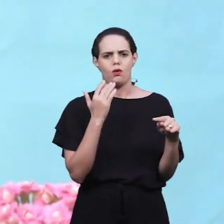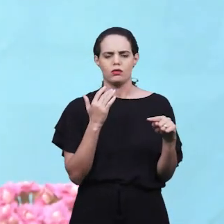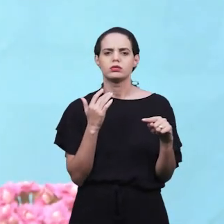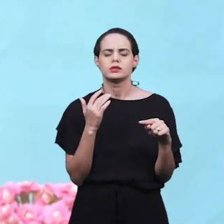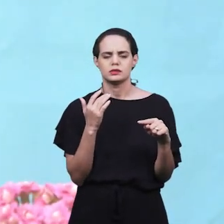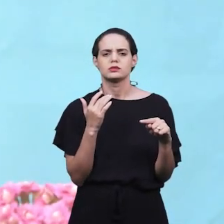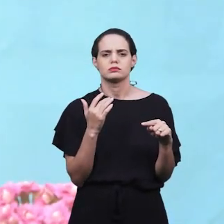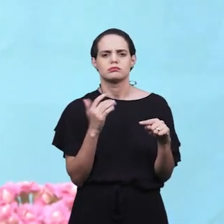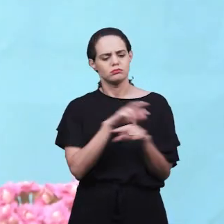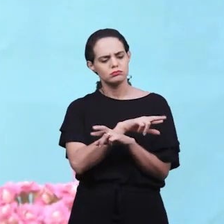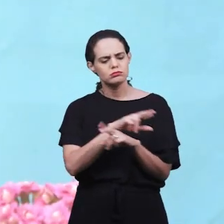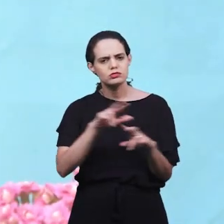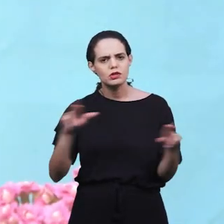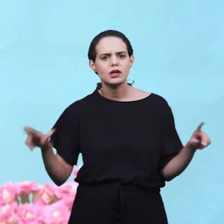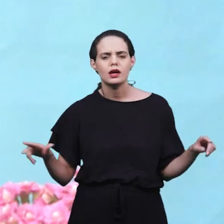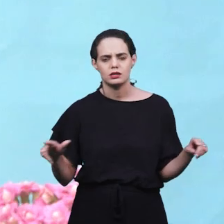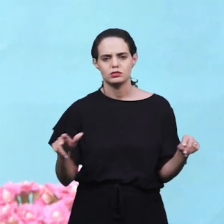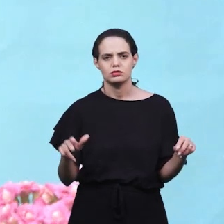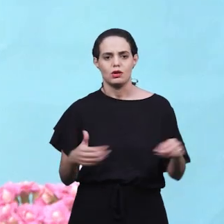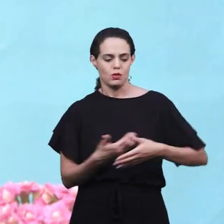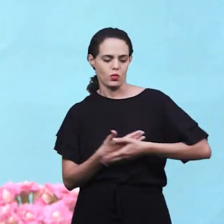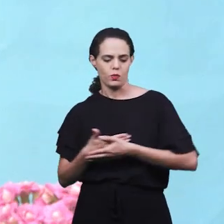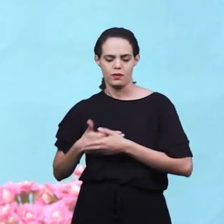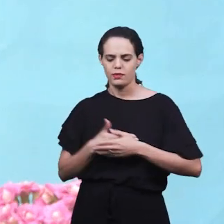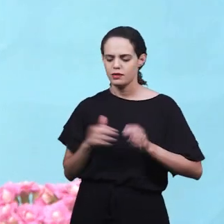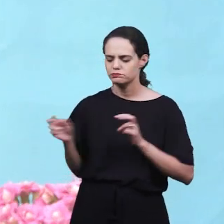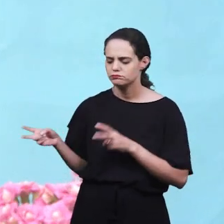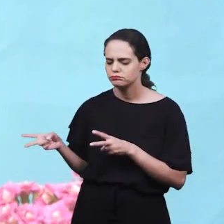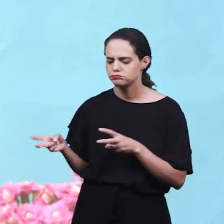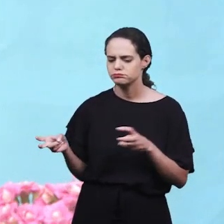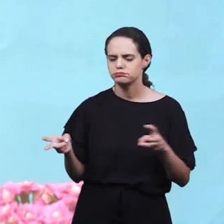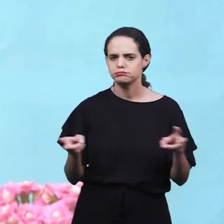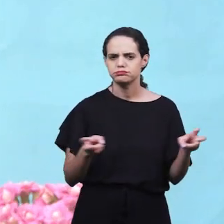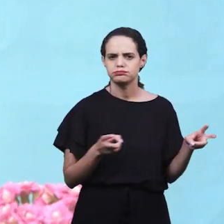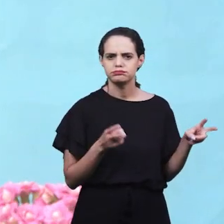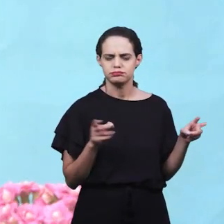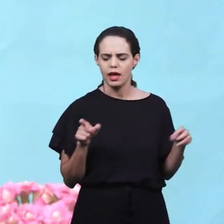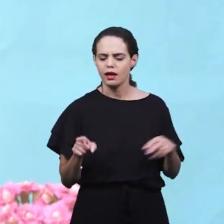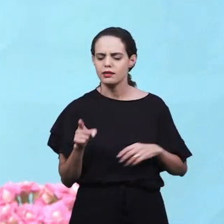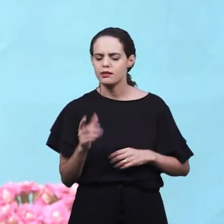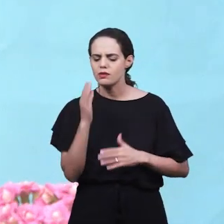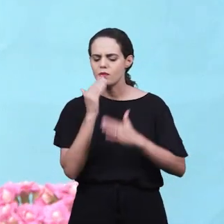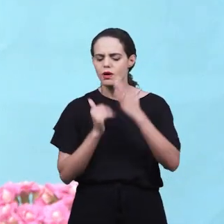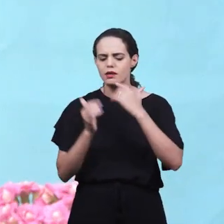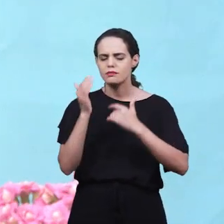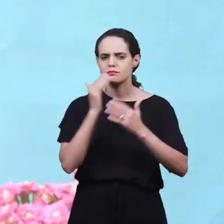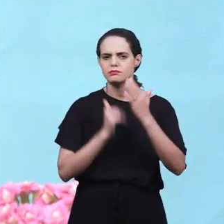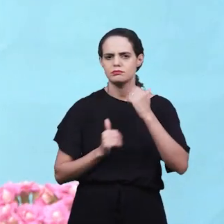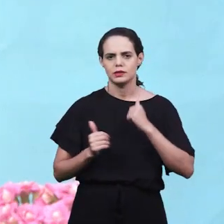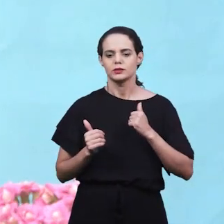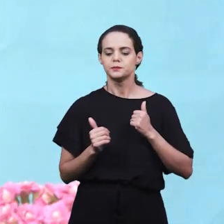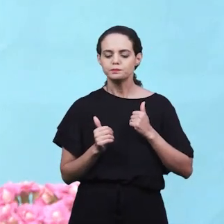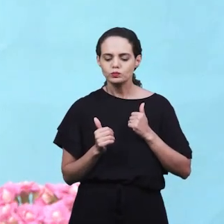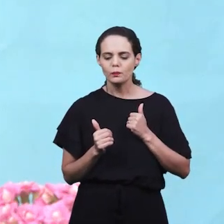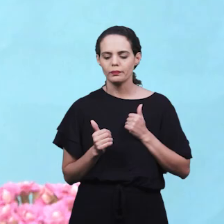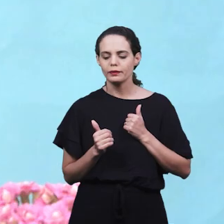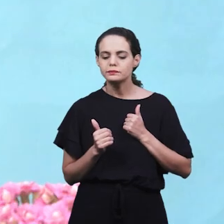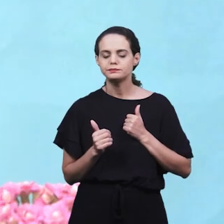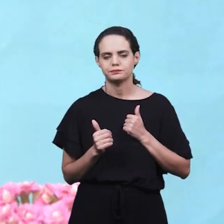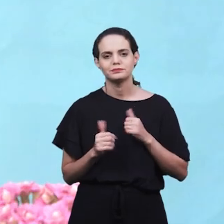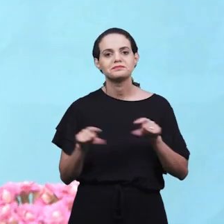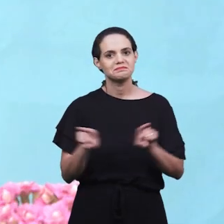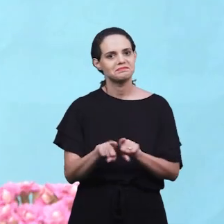favorecer a percepção do bebê sobre aquele alimento que ele está comendo, além de favorecer